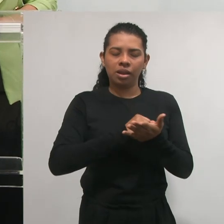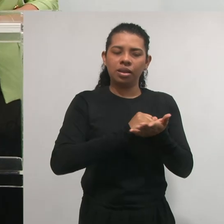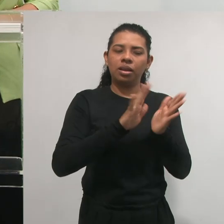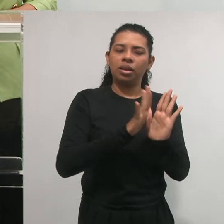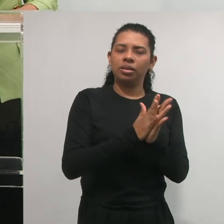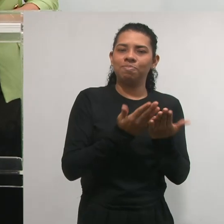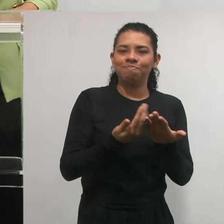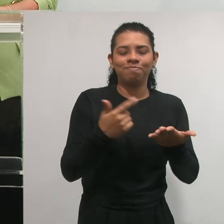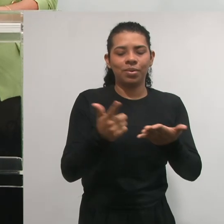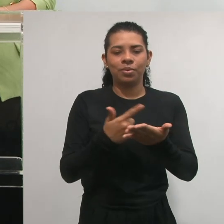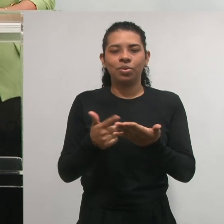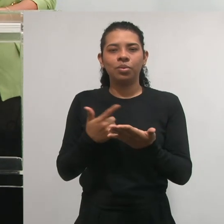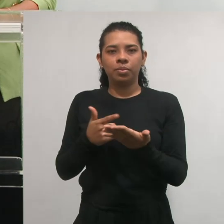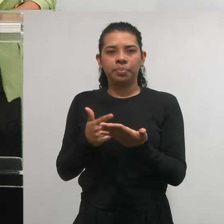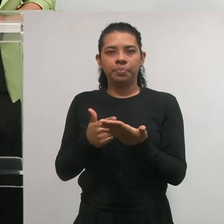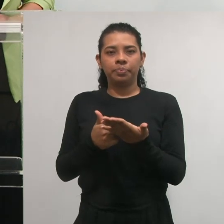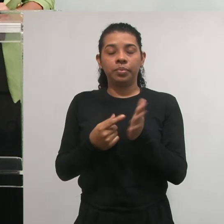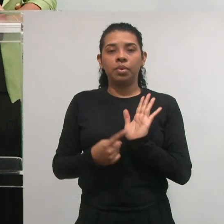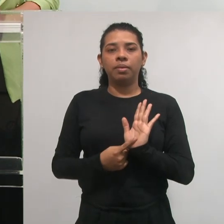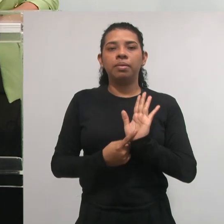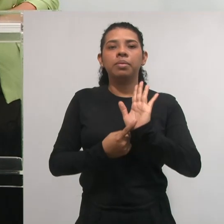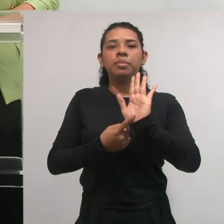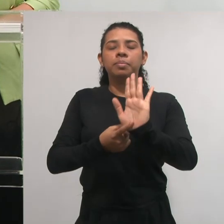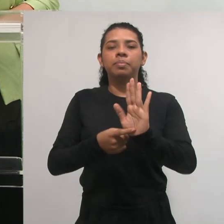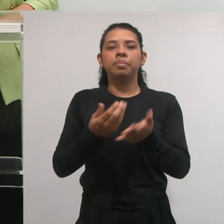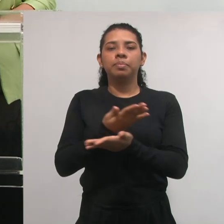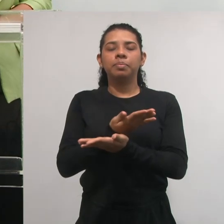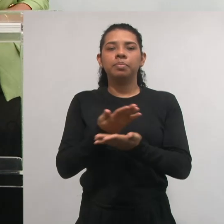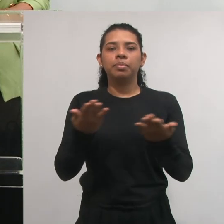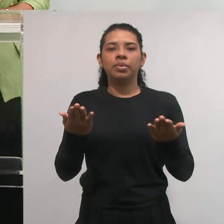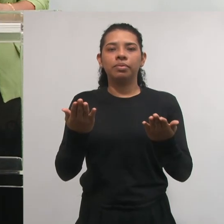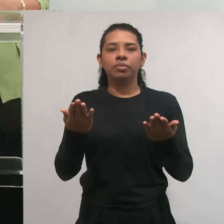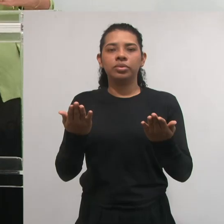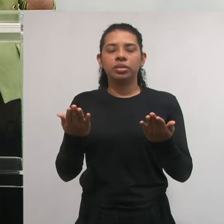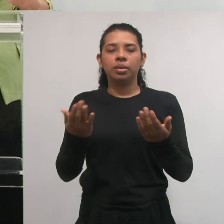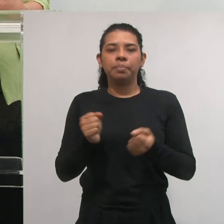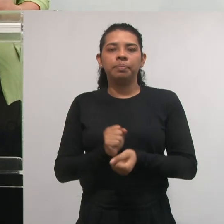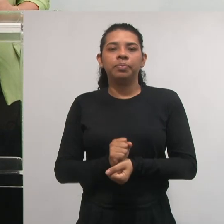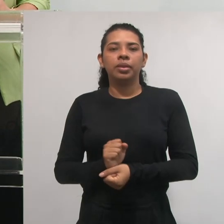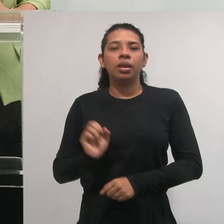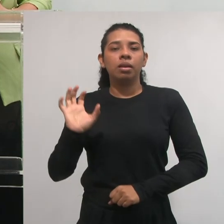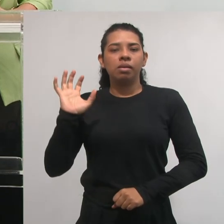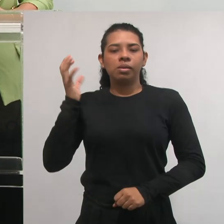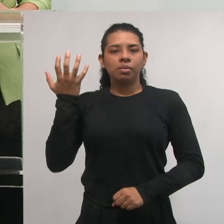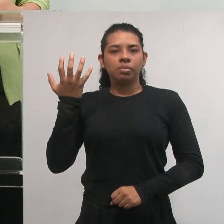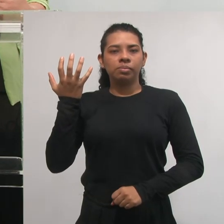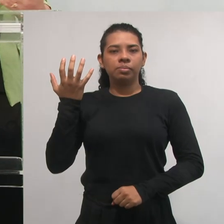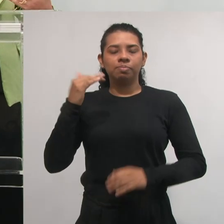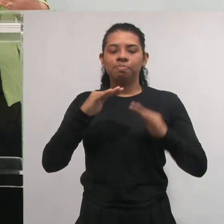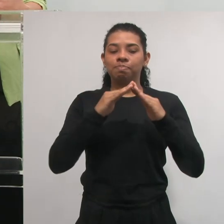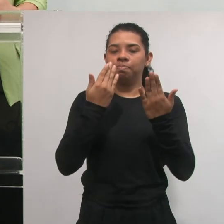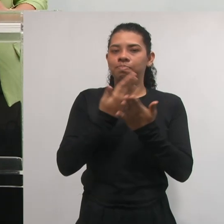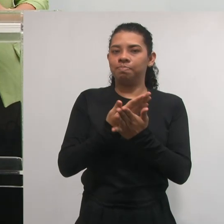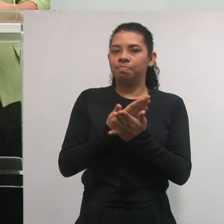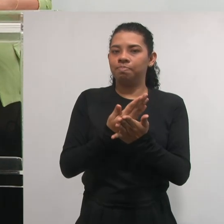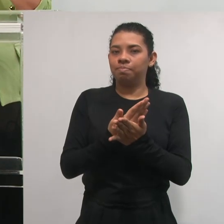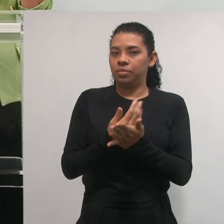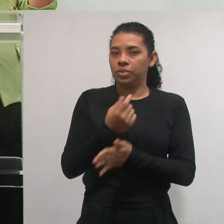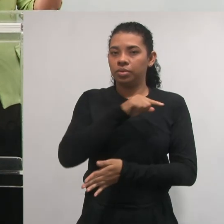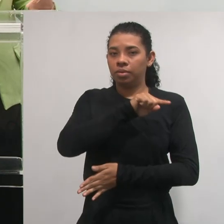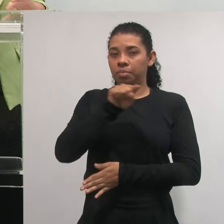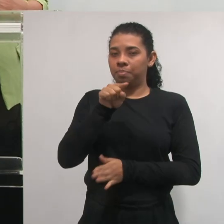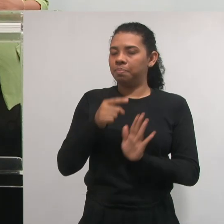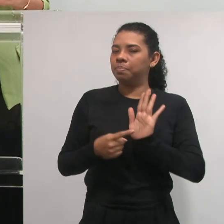pesquisa, e nós trouxemos aqui a teoria decolonial para a gente pensar que se a escola, né,